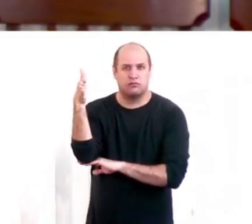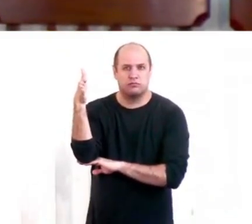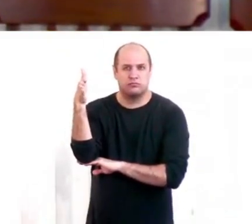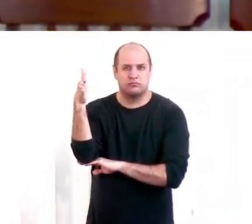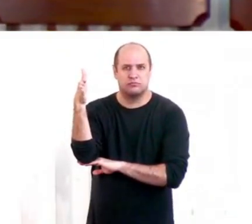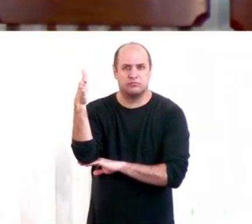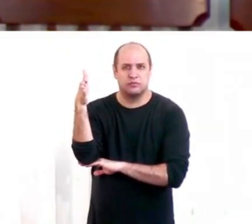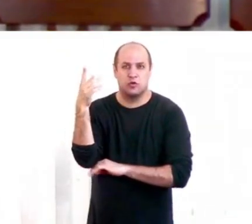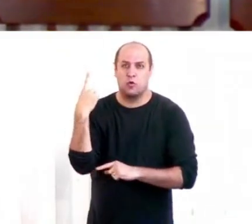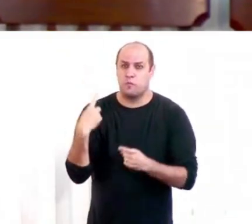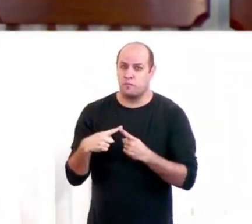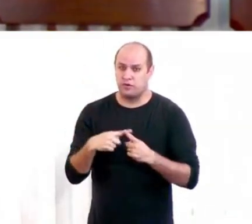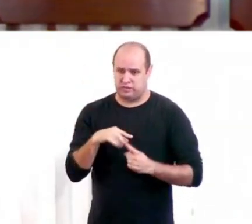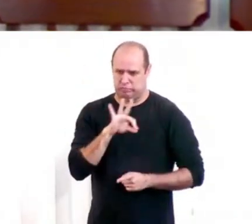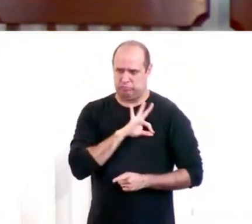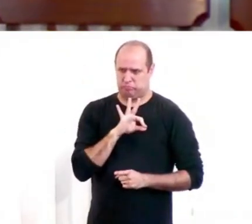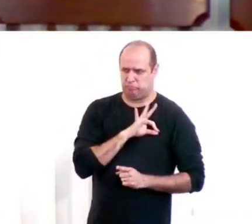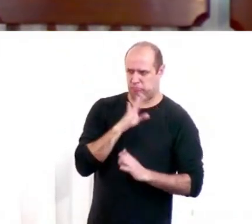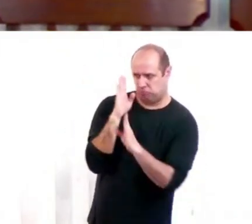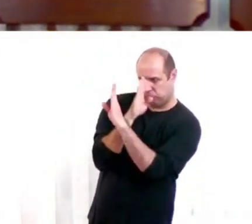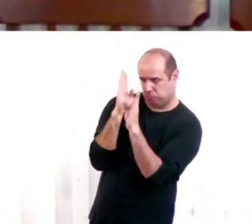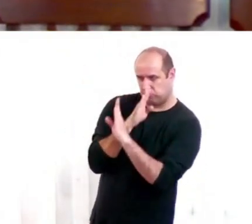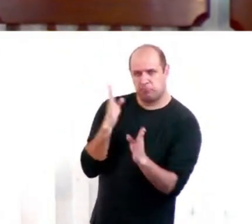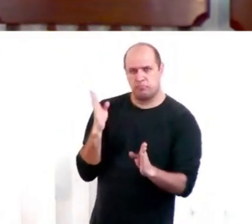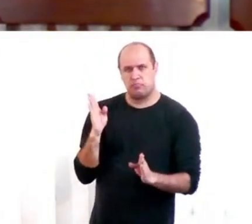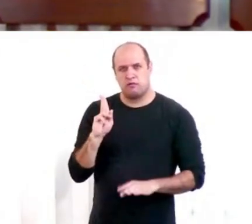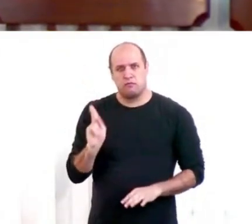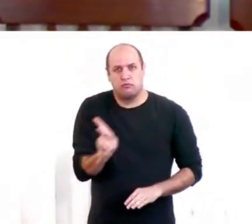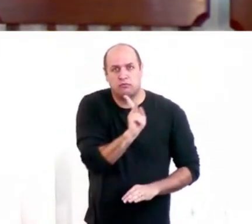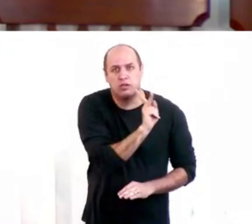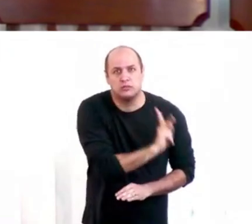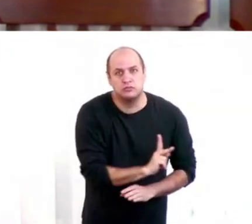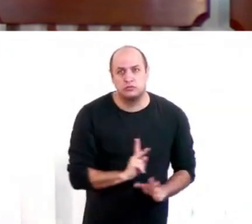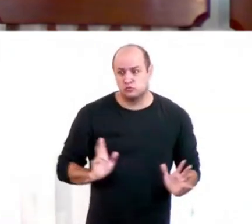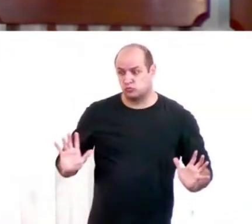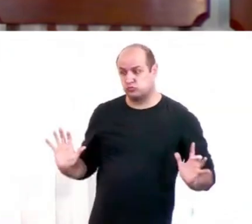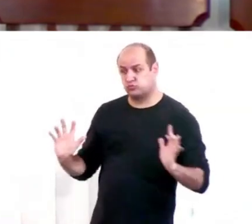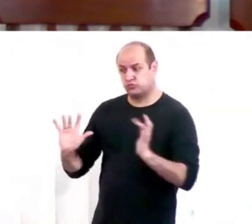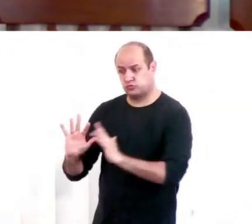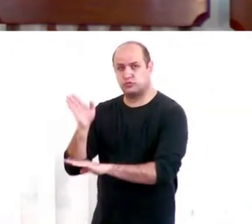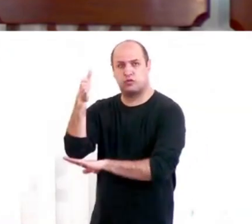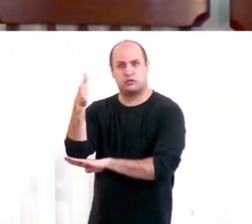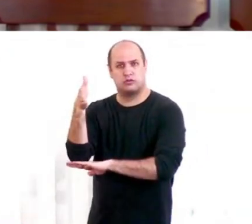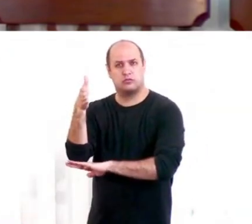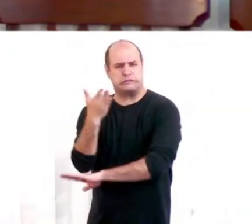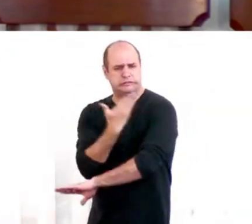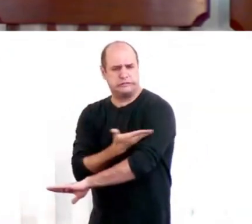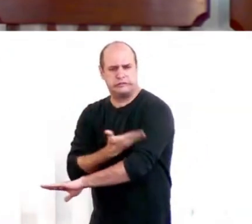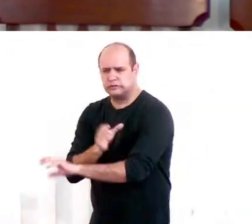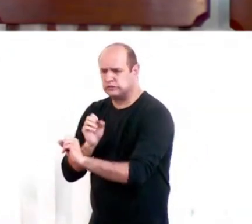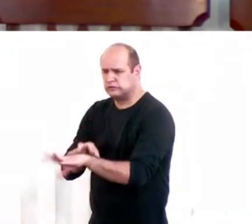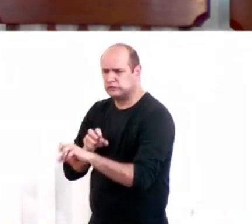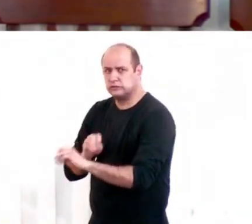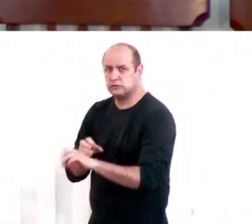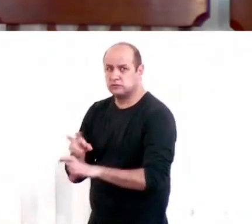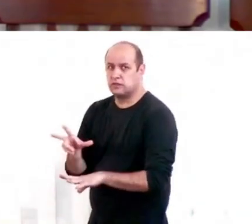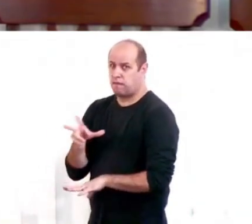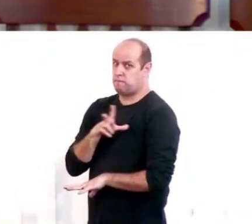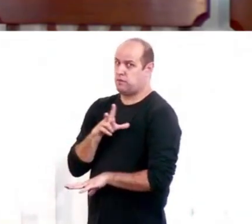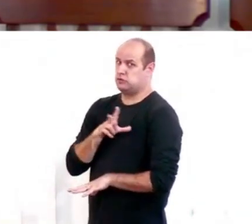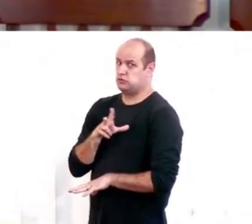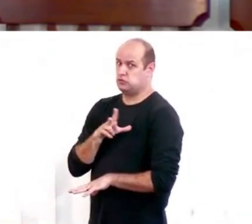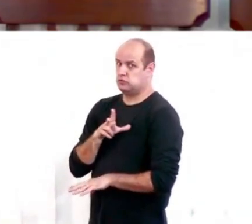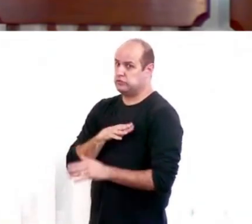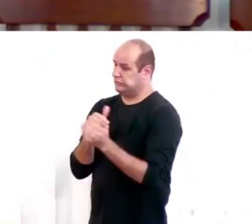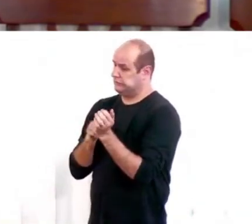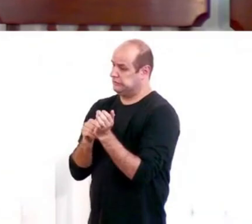fugir da polícia. Missionários, professores nossos iam até o hotel, treinavam eles para que ninguém desconfiasse,